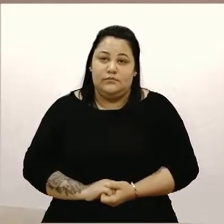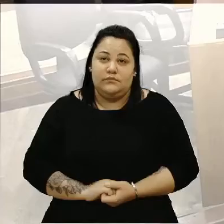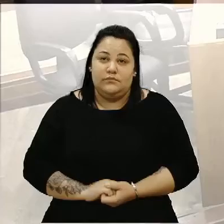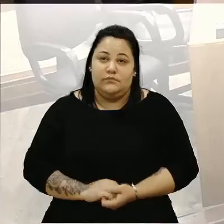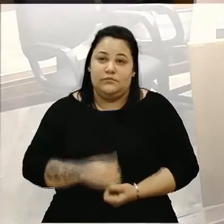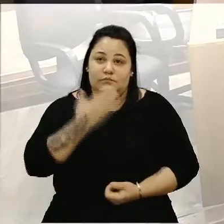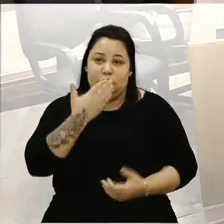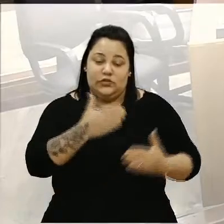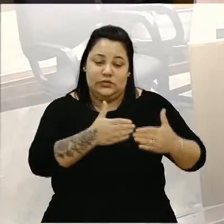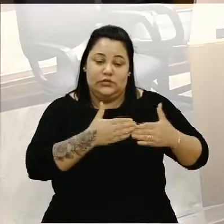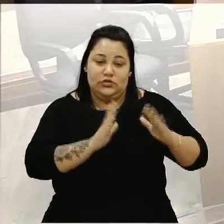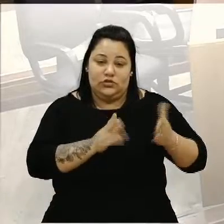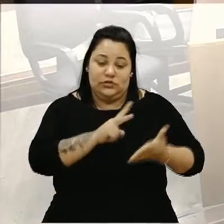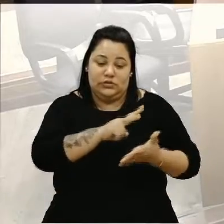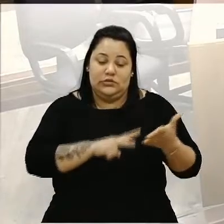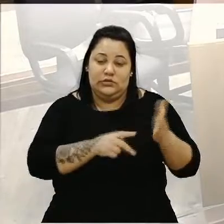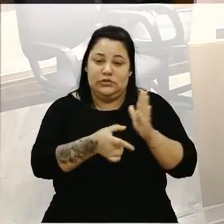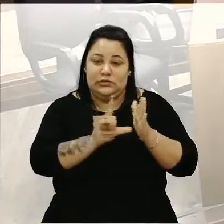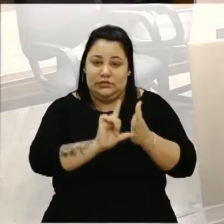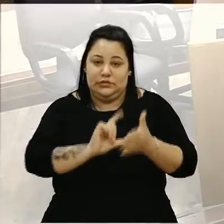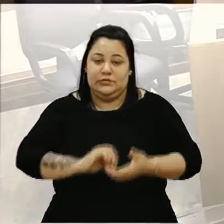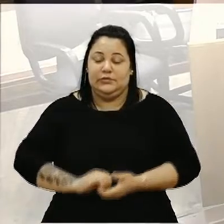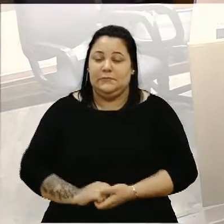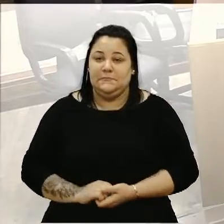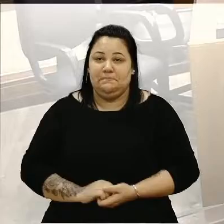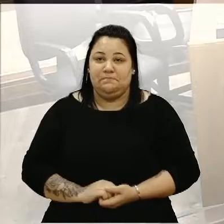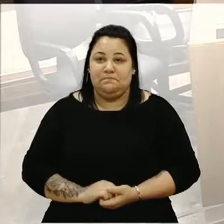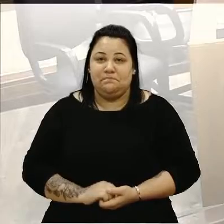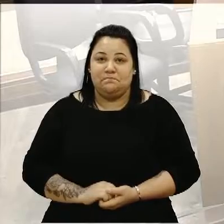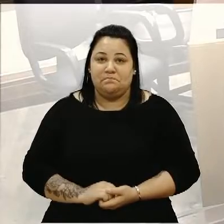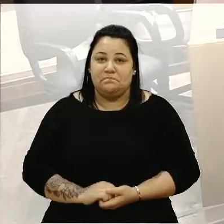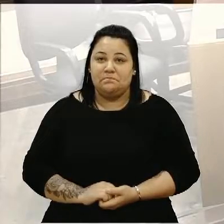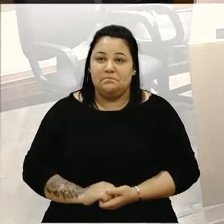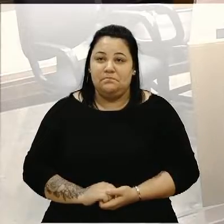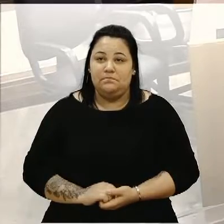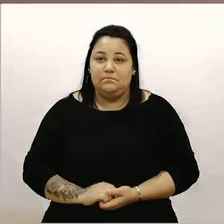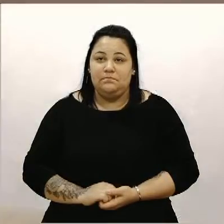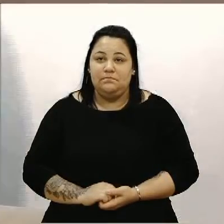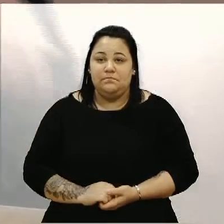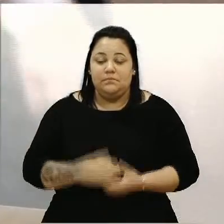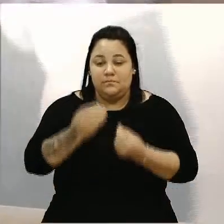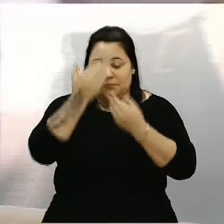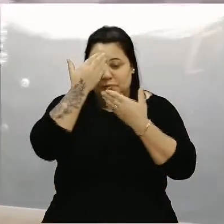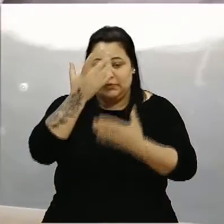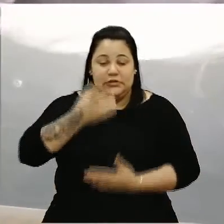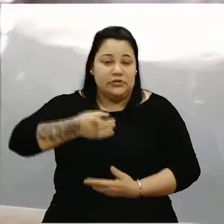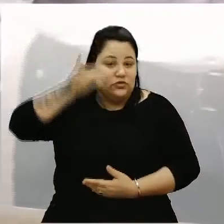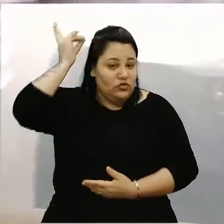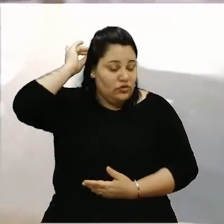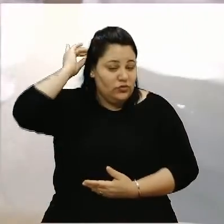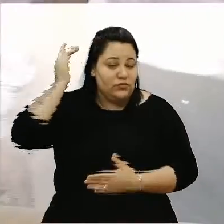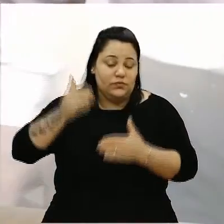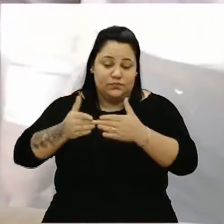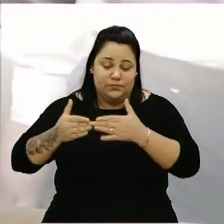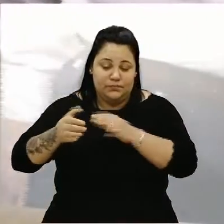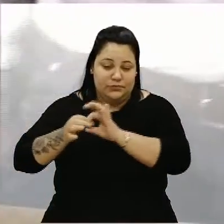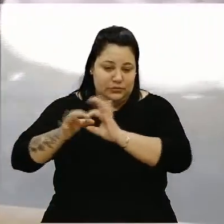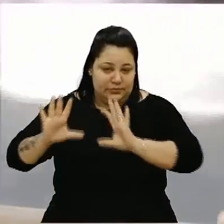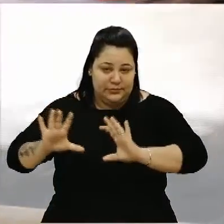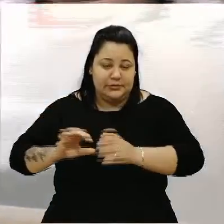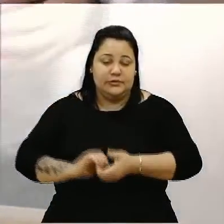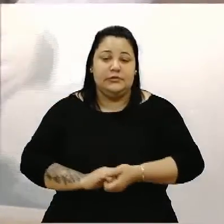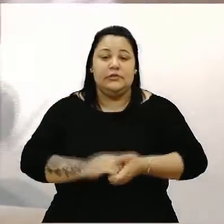a dispensa da leitura, presidente, por já ter sido lida na primeira discussão. Obrigado. Muito obrigada, vereador Lucas Dil. Dispensa concedida.